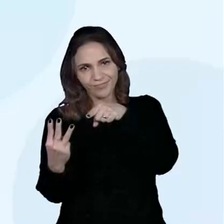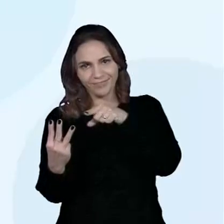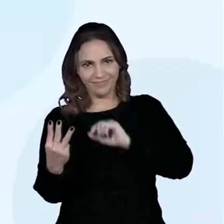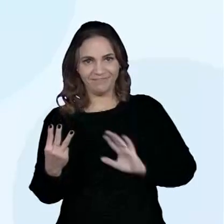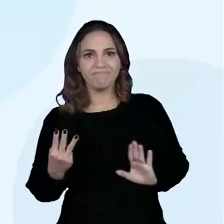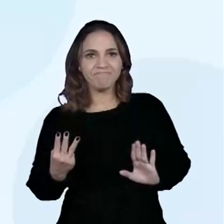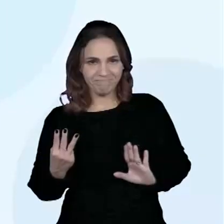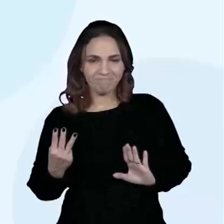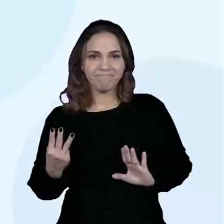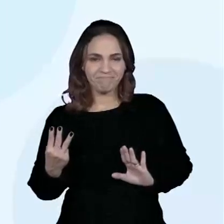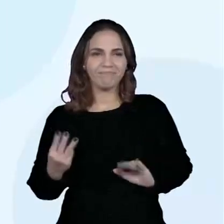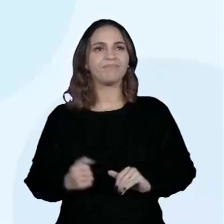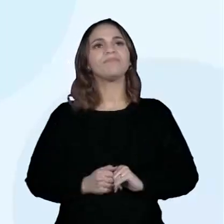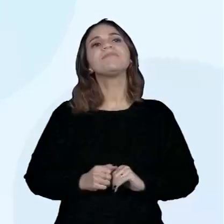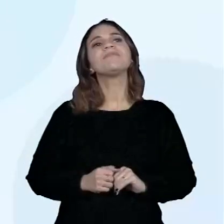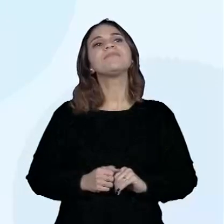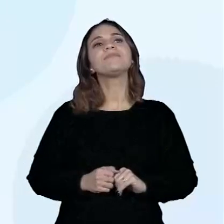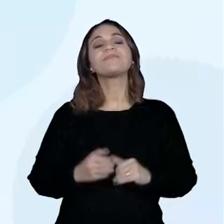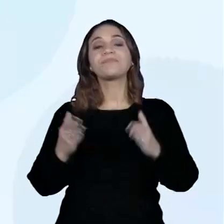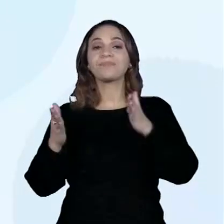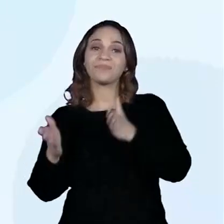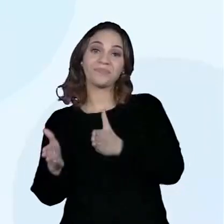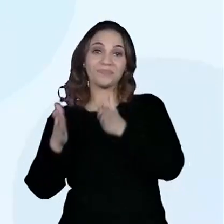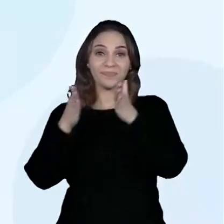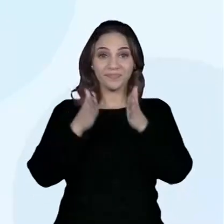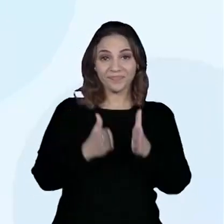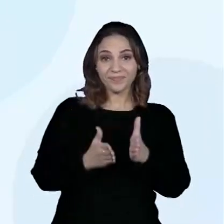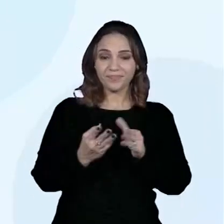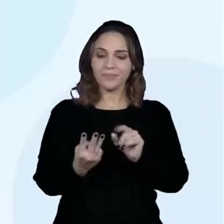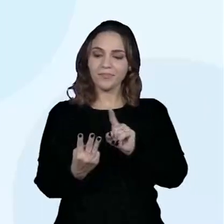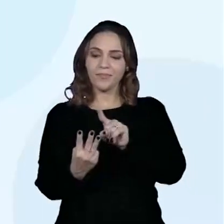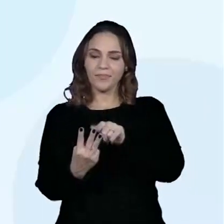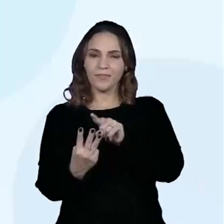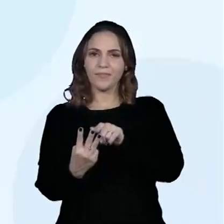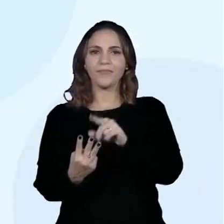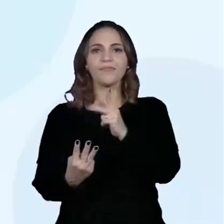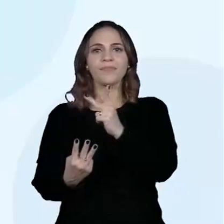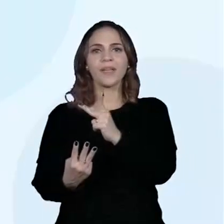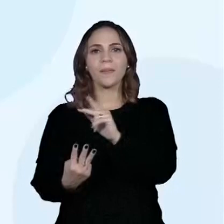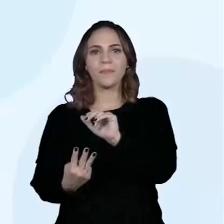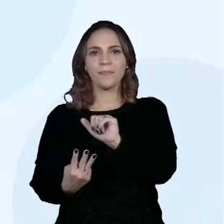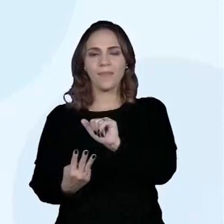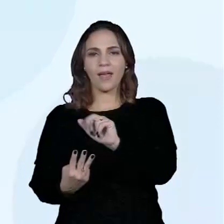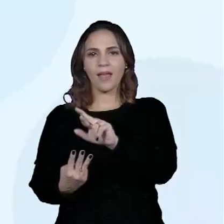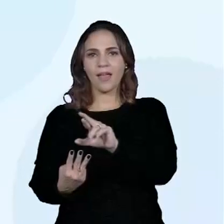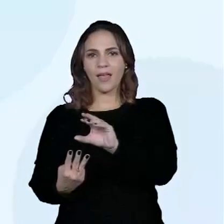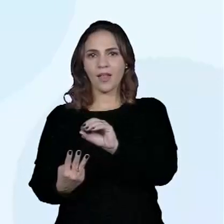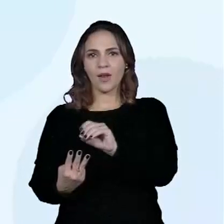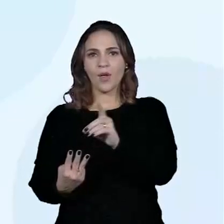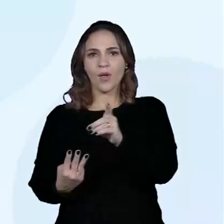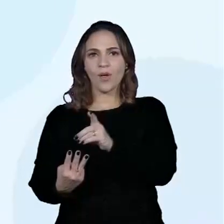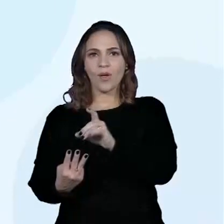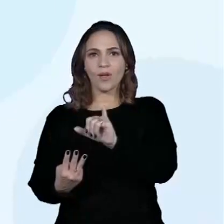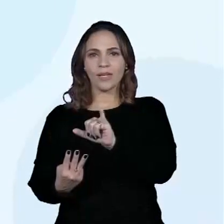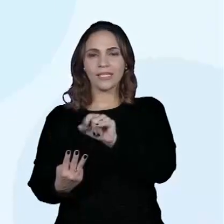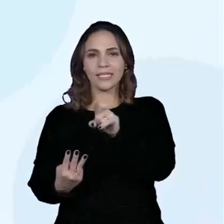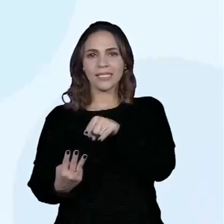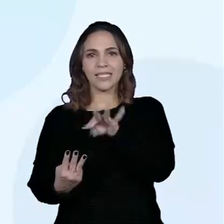daí. O nosso segundo grupo são as paroxítonas,